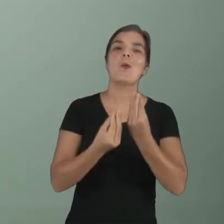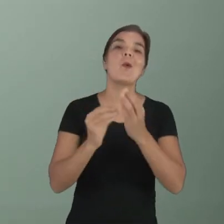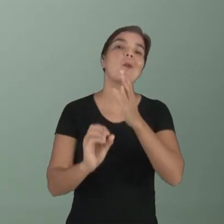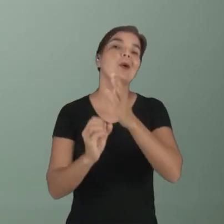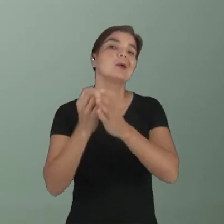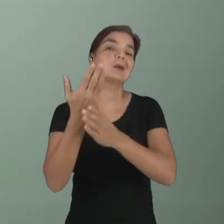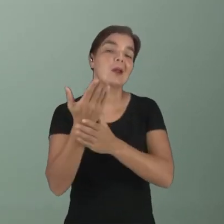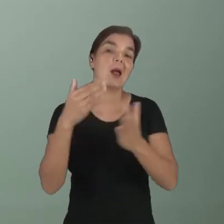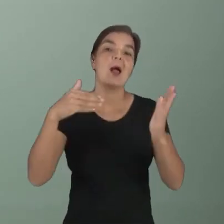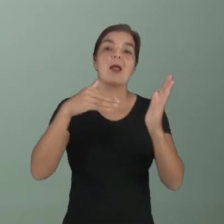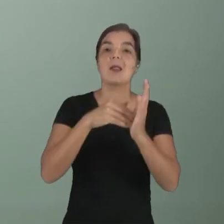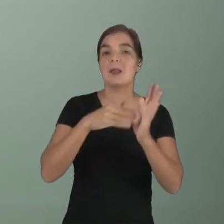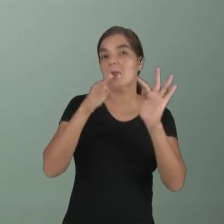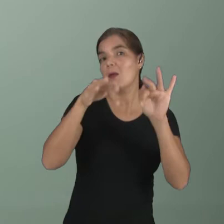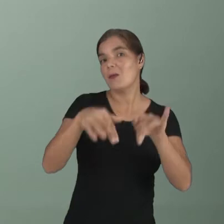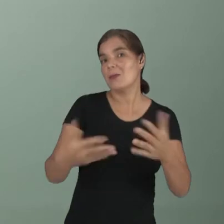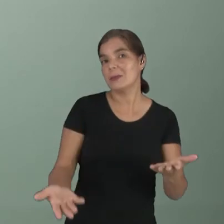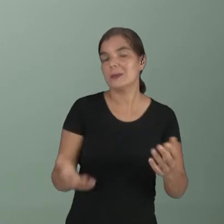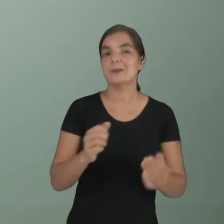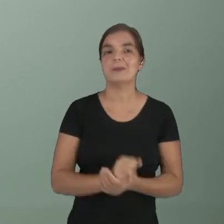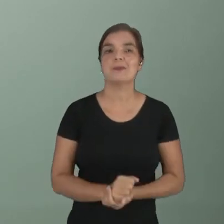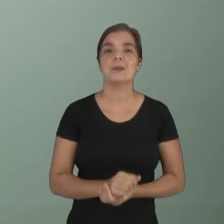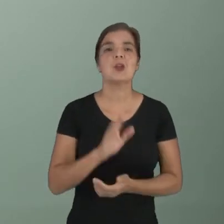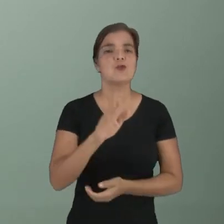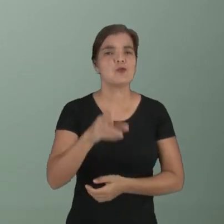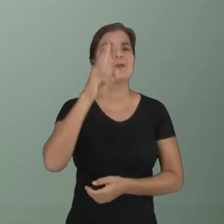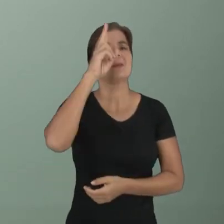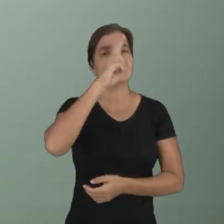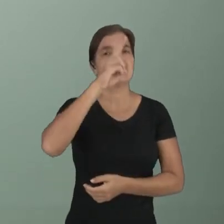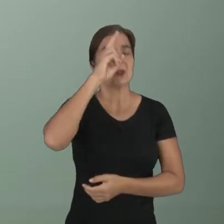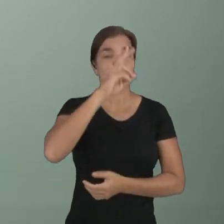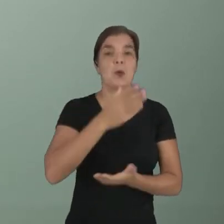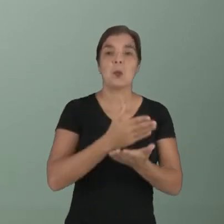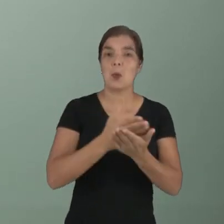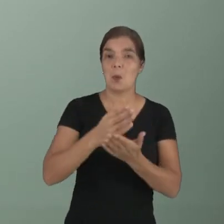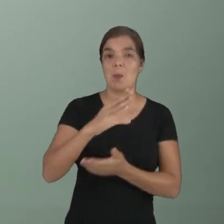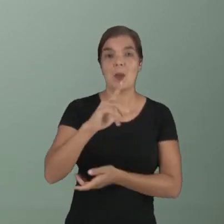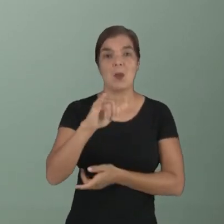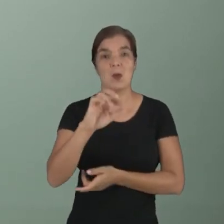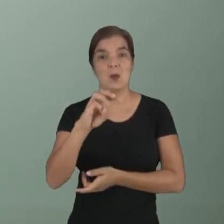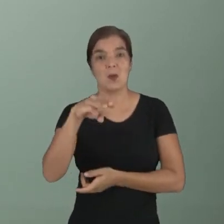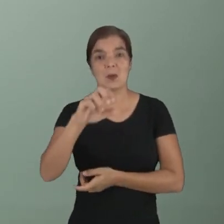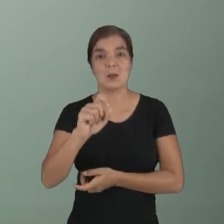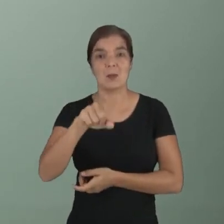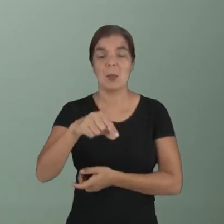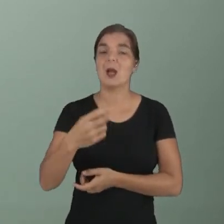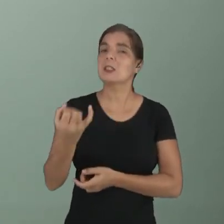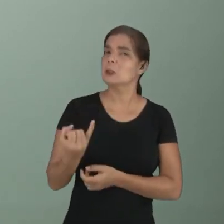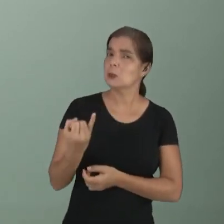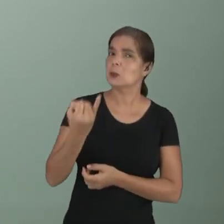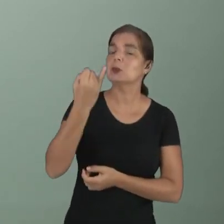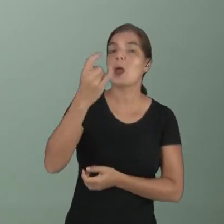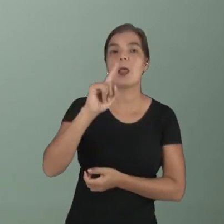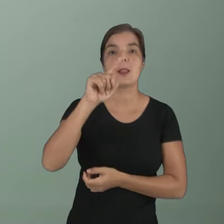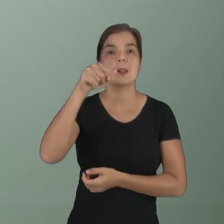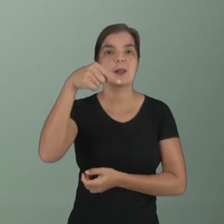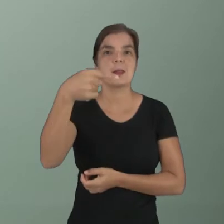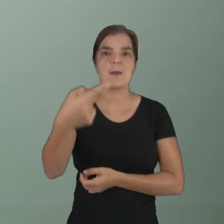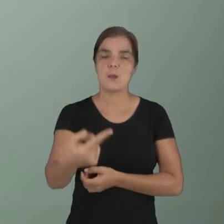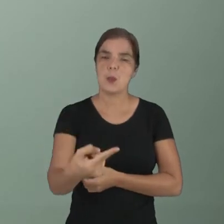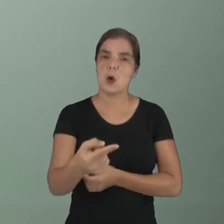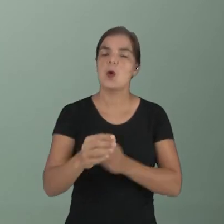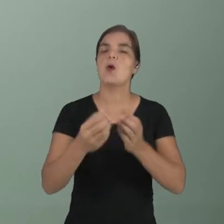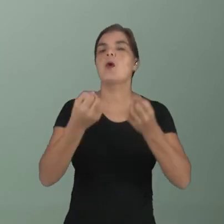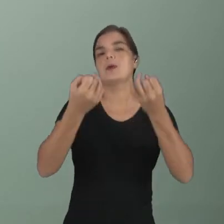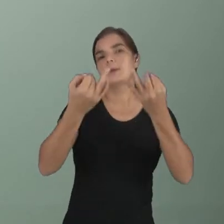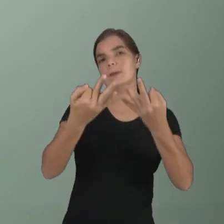tudo ocorreu até chegar naquele final. Já tem histórias que começam pelo clímax, pelo ponto de maior tensão, e depois começam